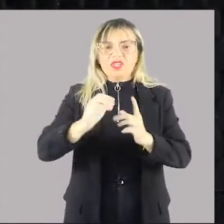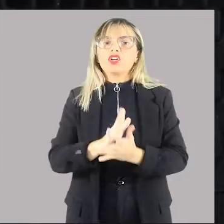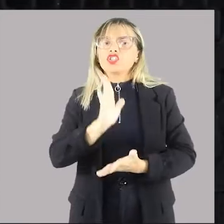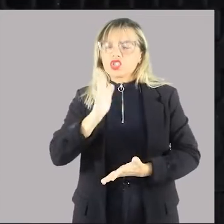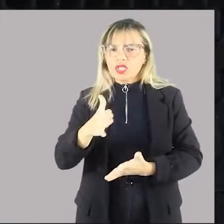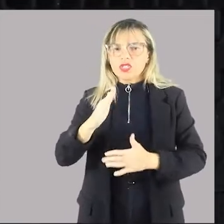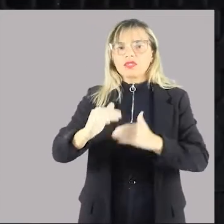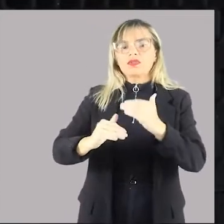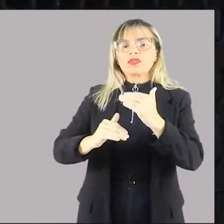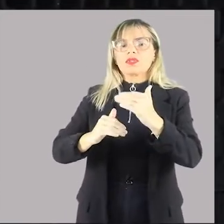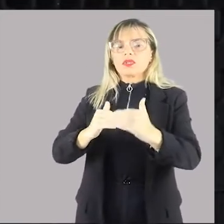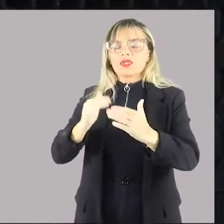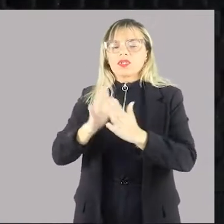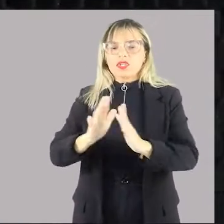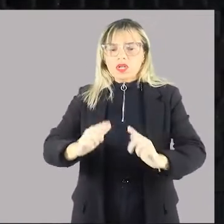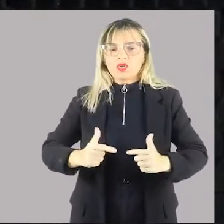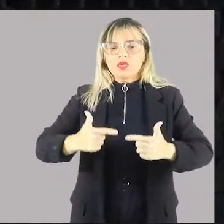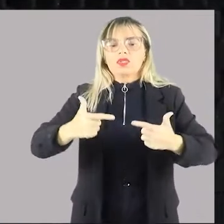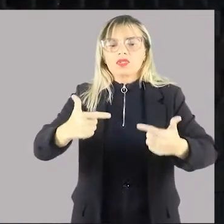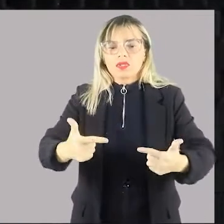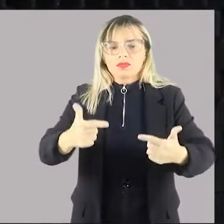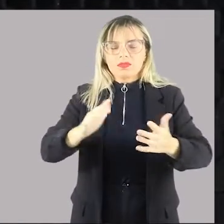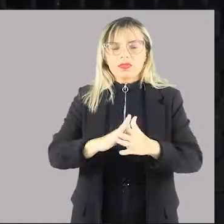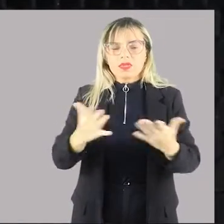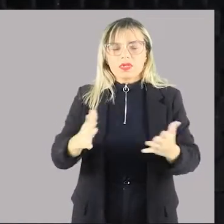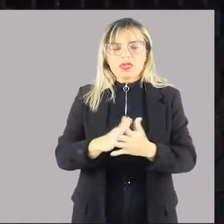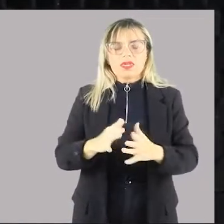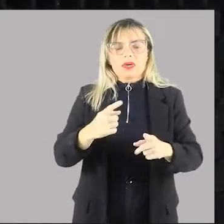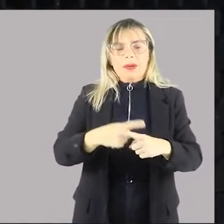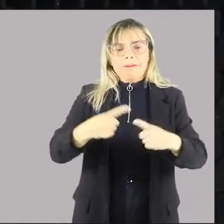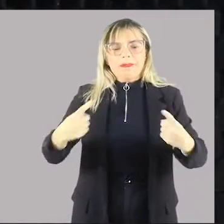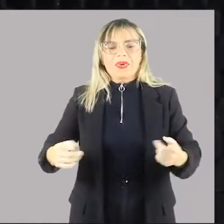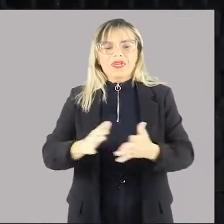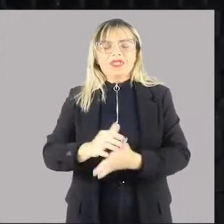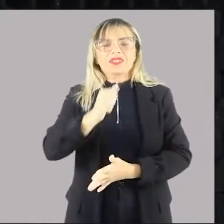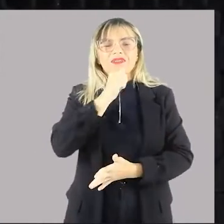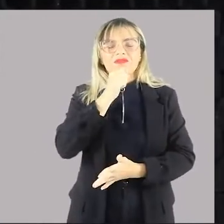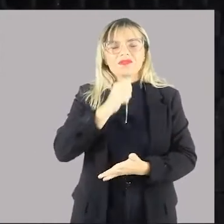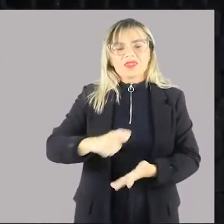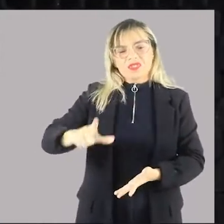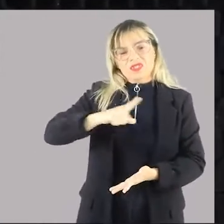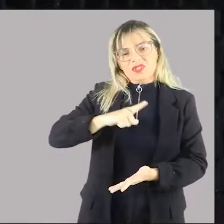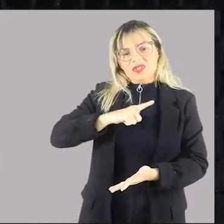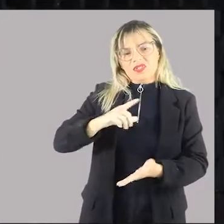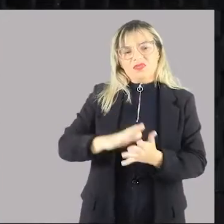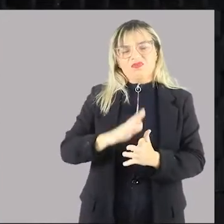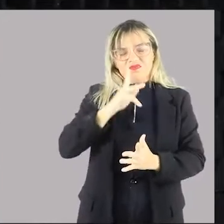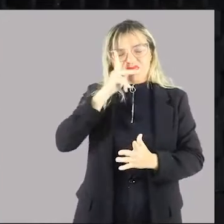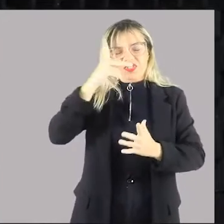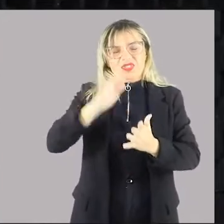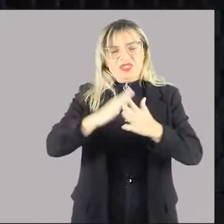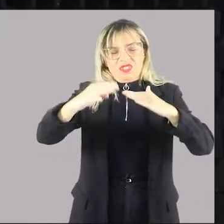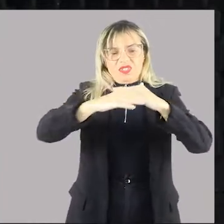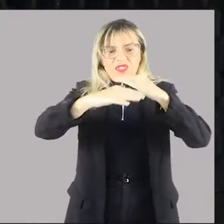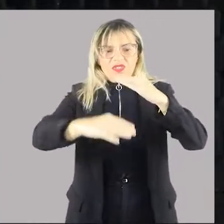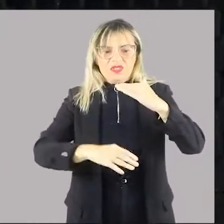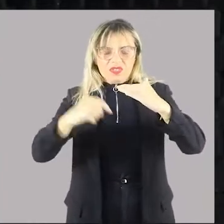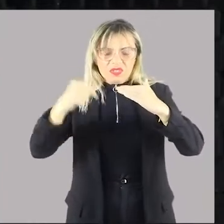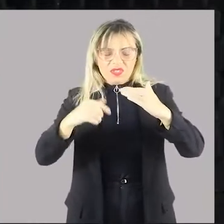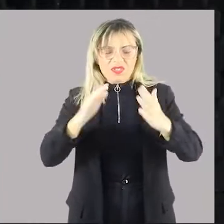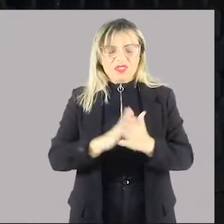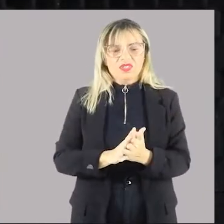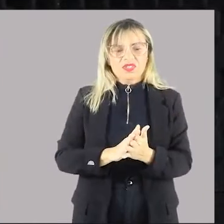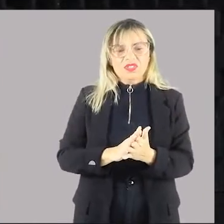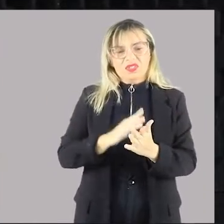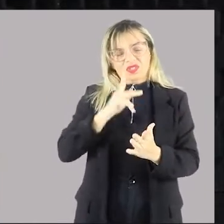avançamos, já combatemos, mas ainda se tem uma forte desigualdade nesse país. Ainda se